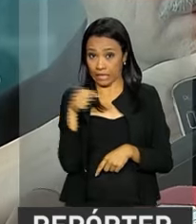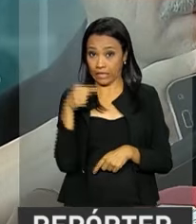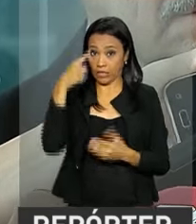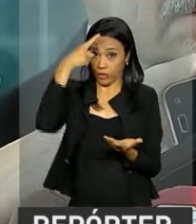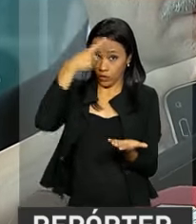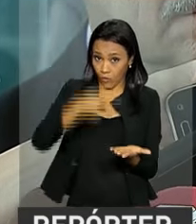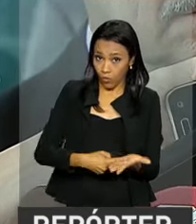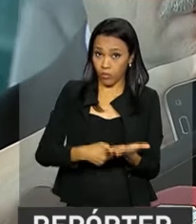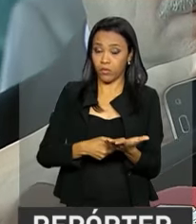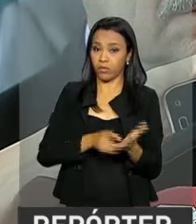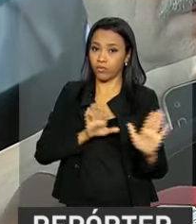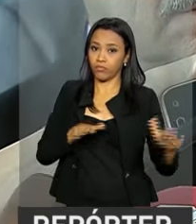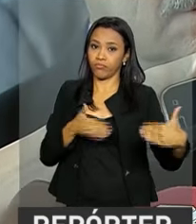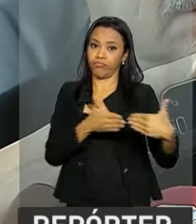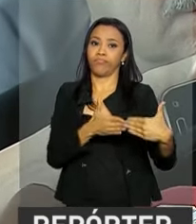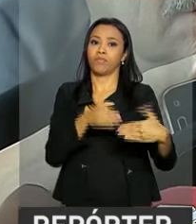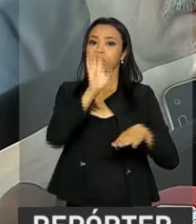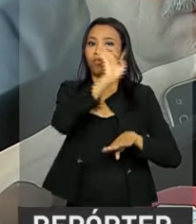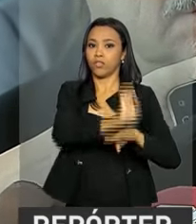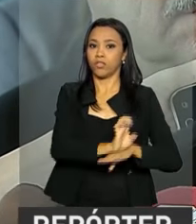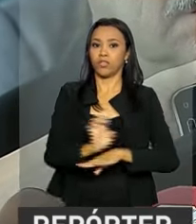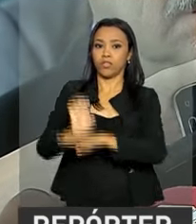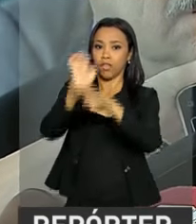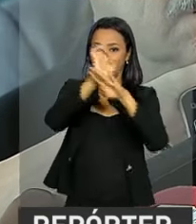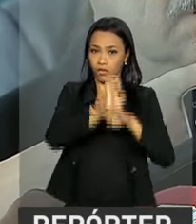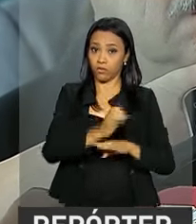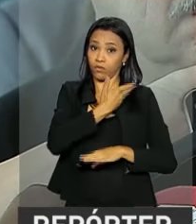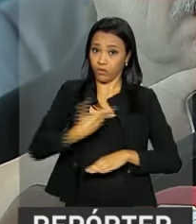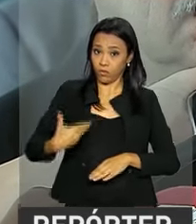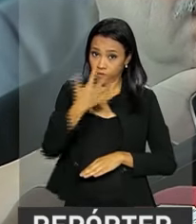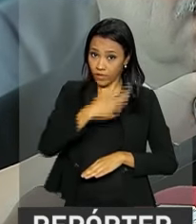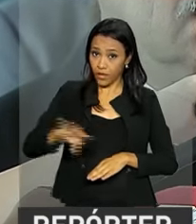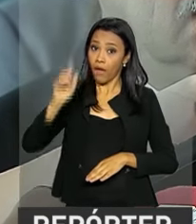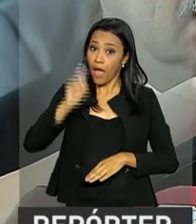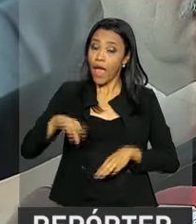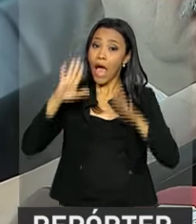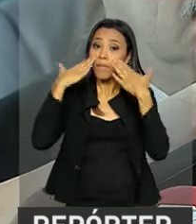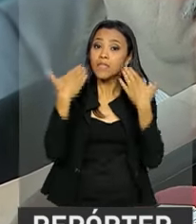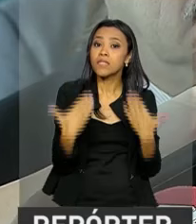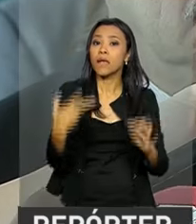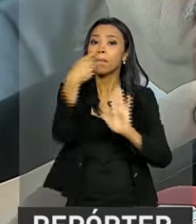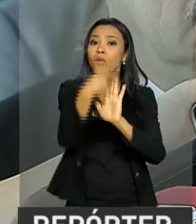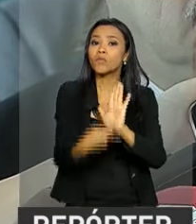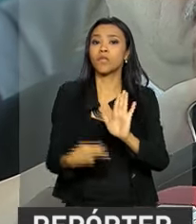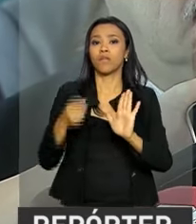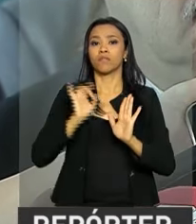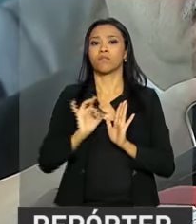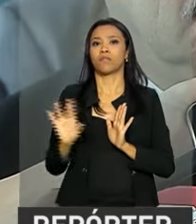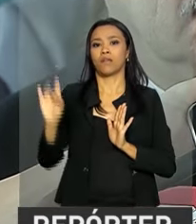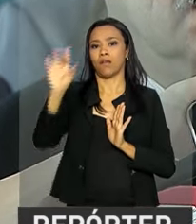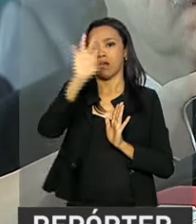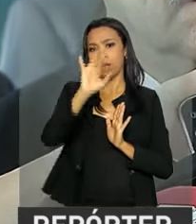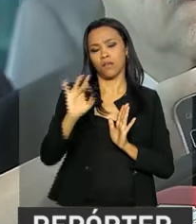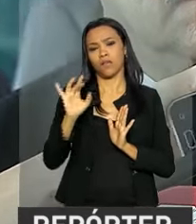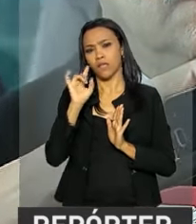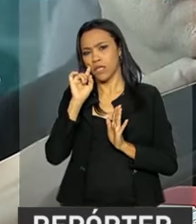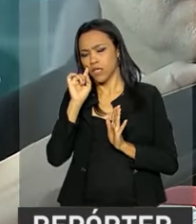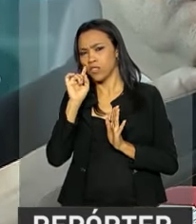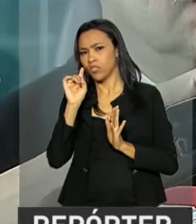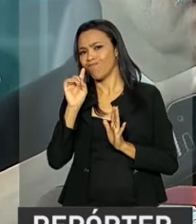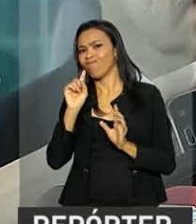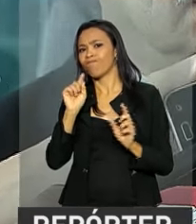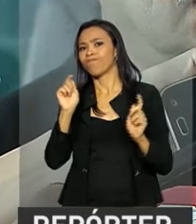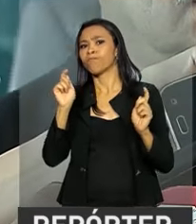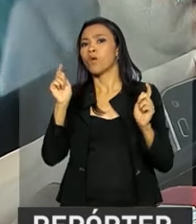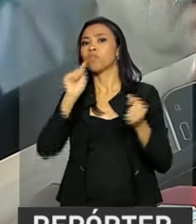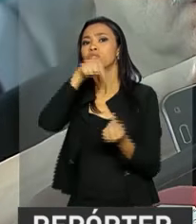compromisso entre a União e os estados é apresentar esses projetos que permita, em última análise, fechar as